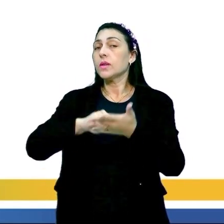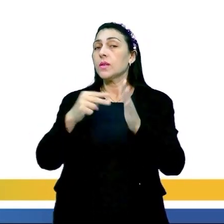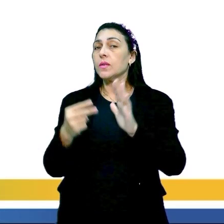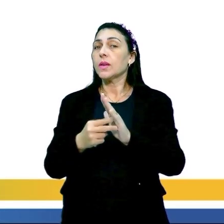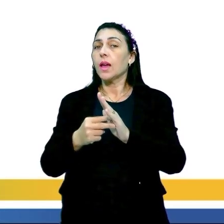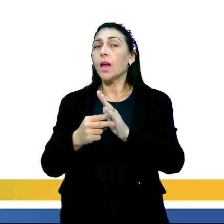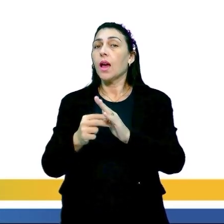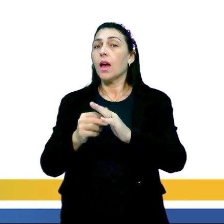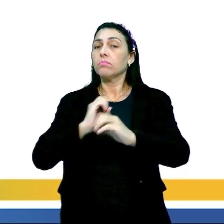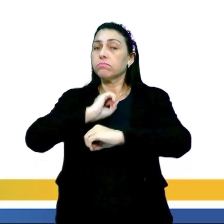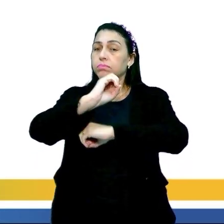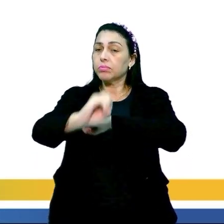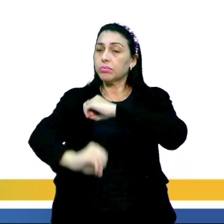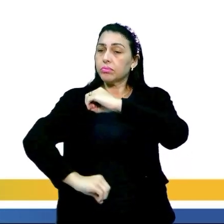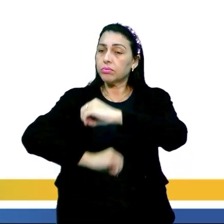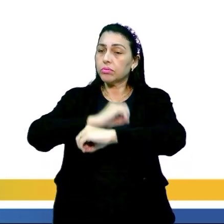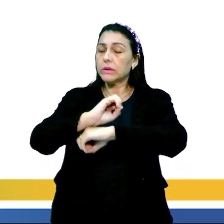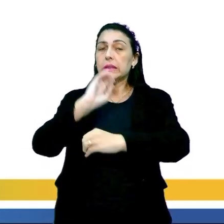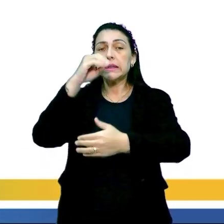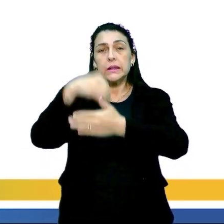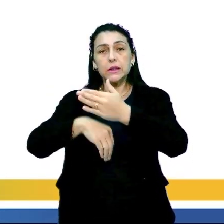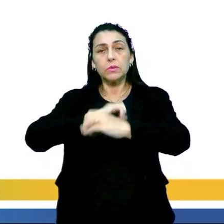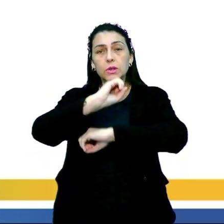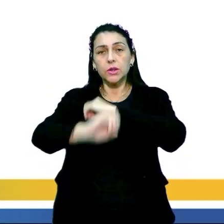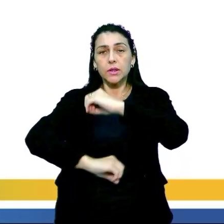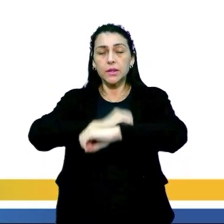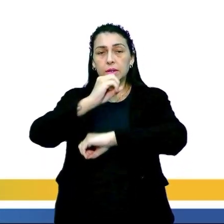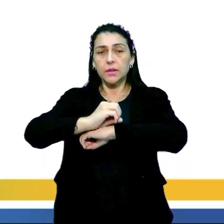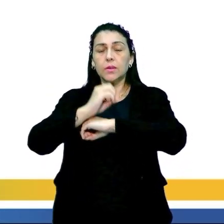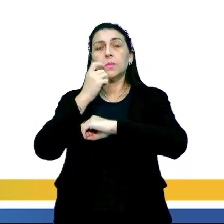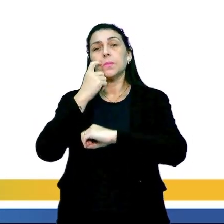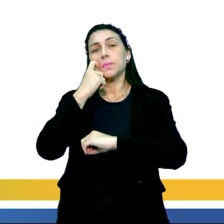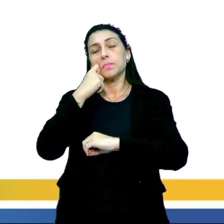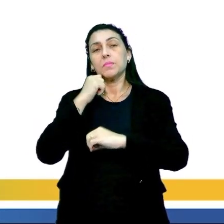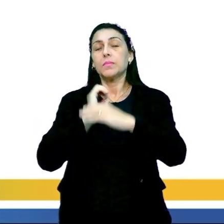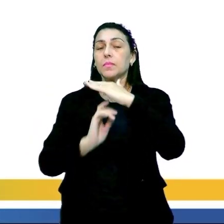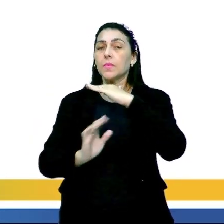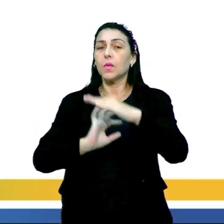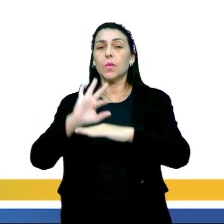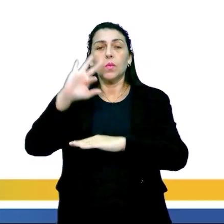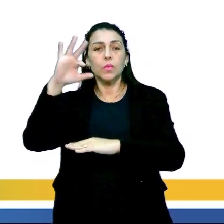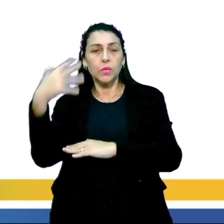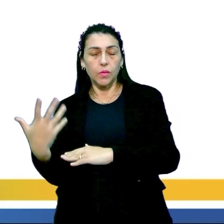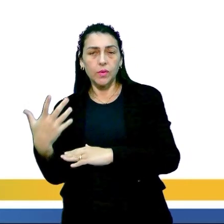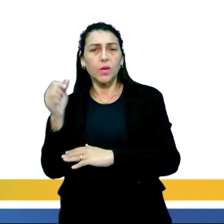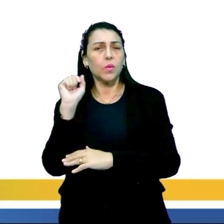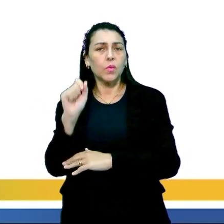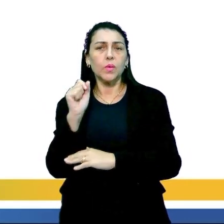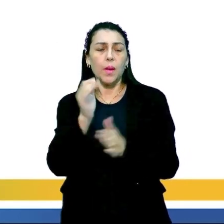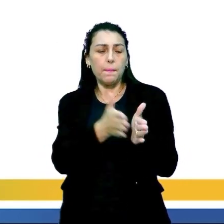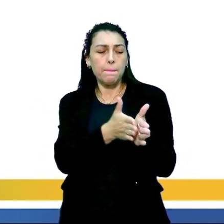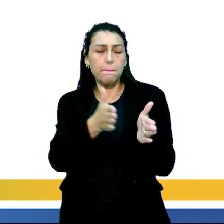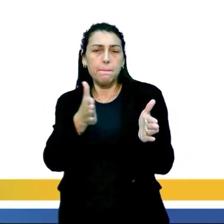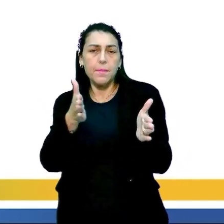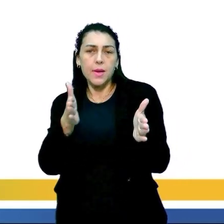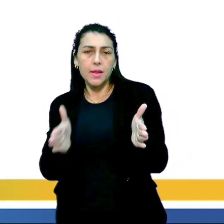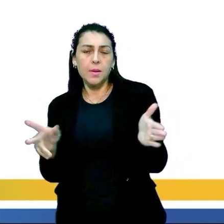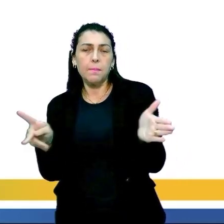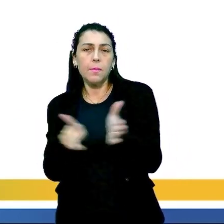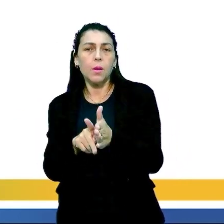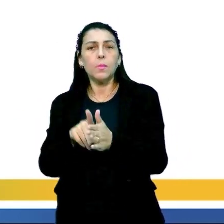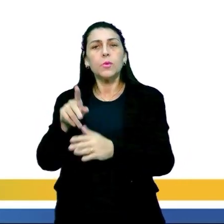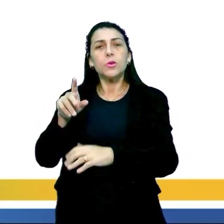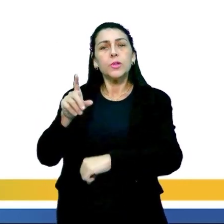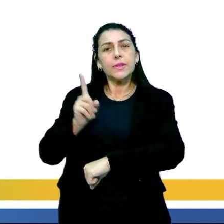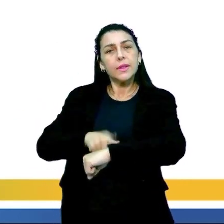do ano, né? Dentro de uma estação. Essa migração, ela acontece geralmente em um período específico de